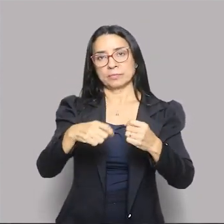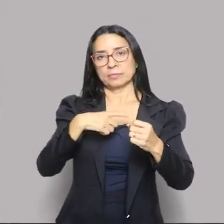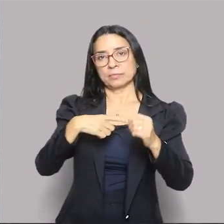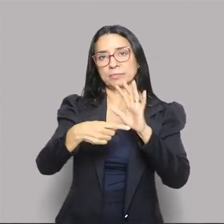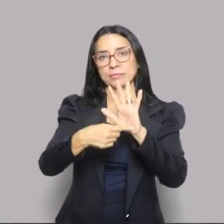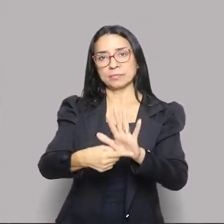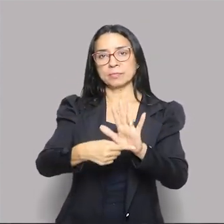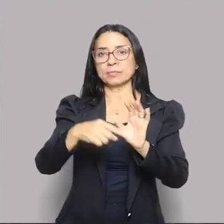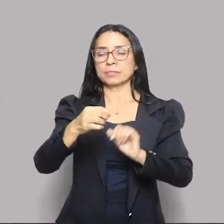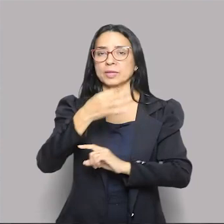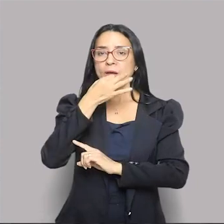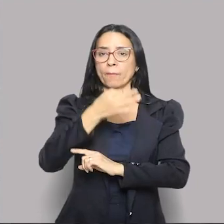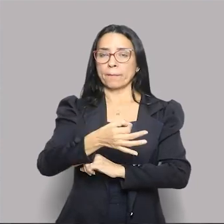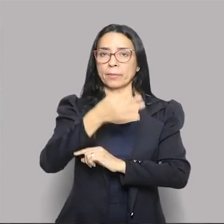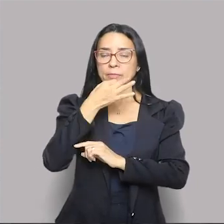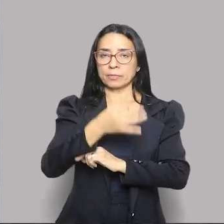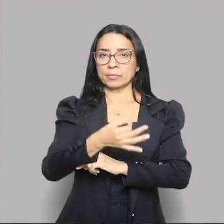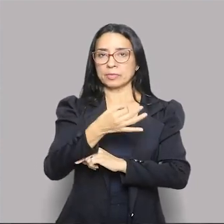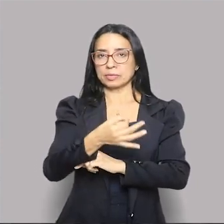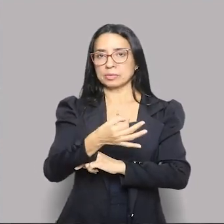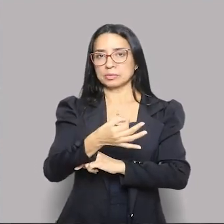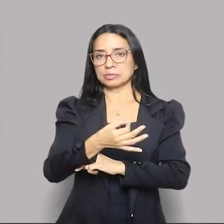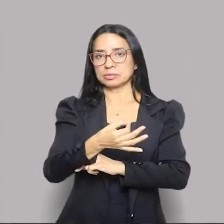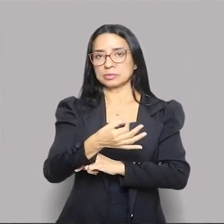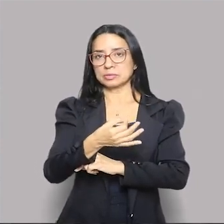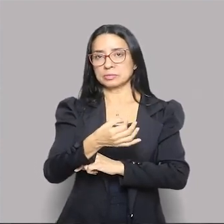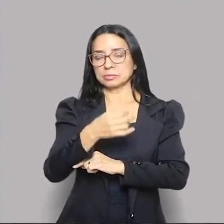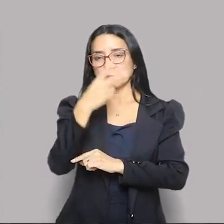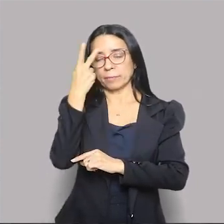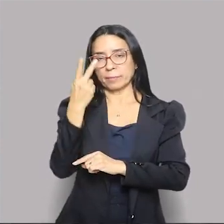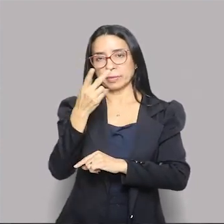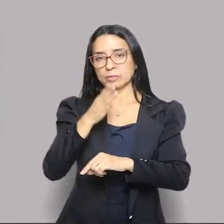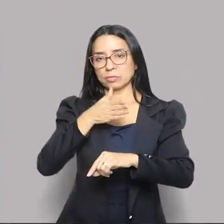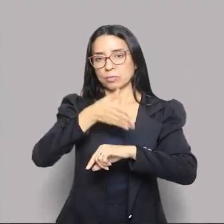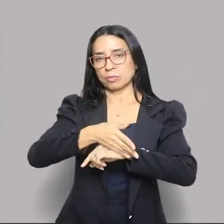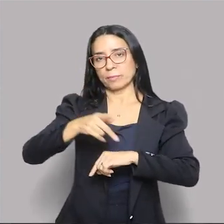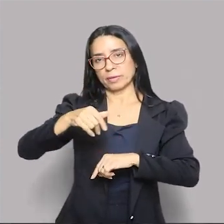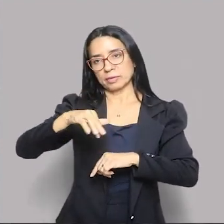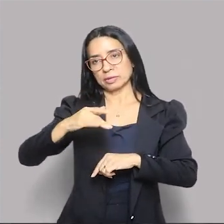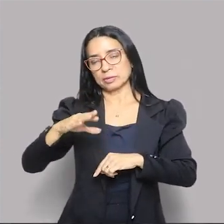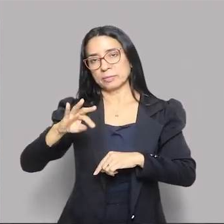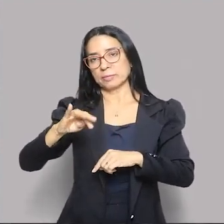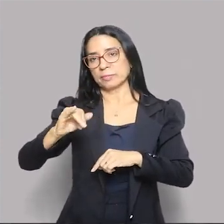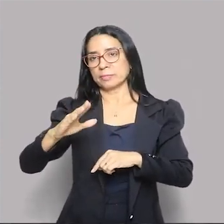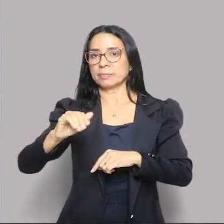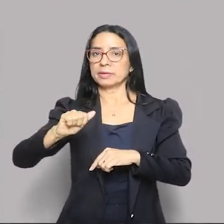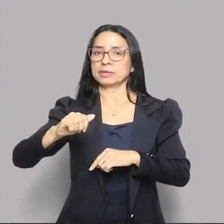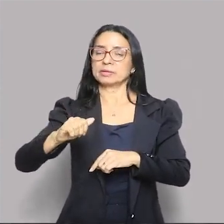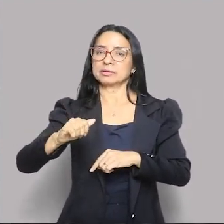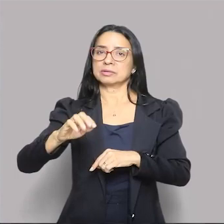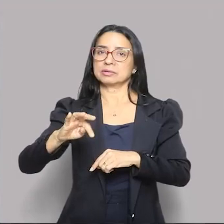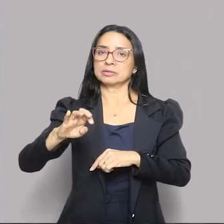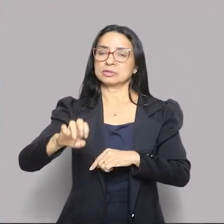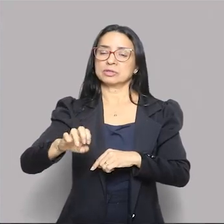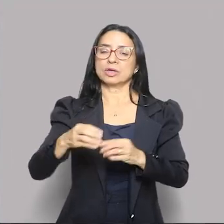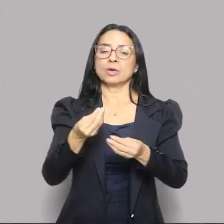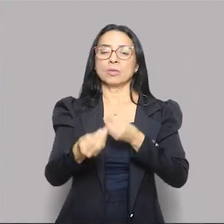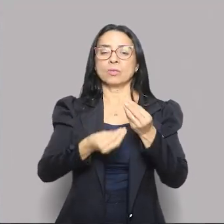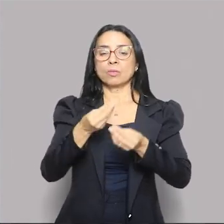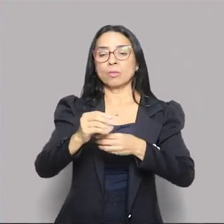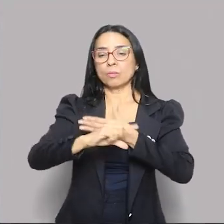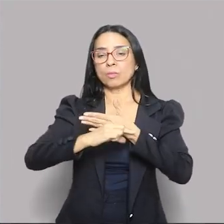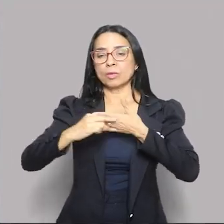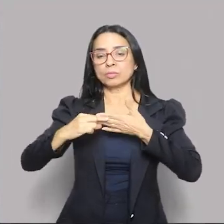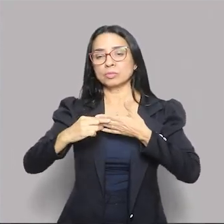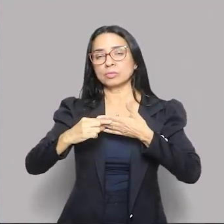o posicionamento desse participante como um sujeito autor, como um sujeito que entende o que ele